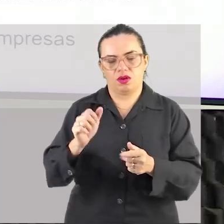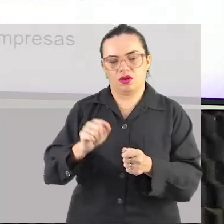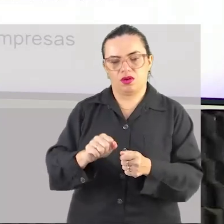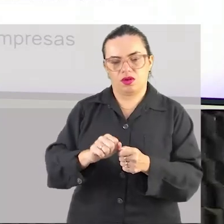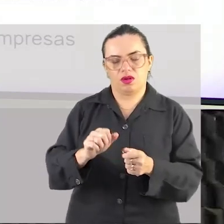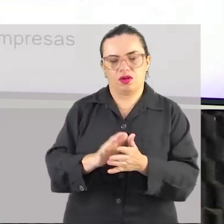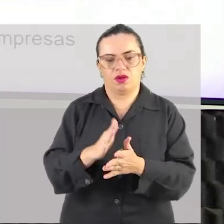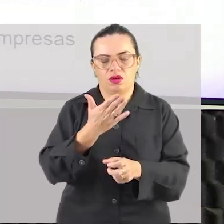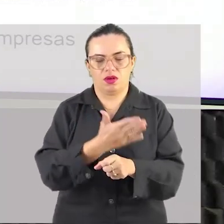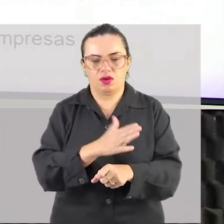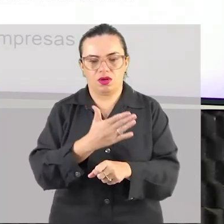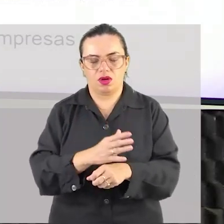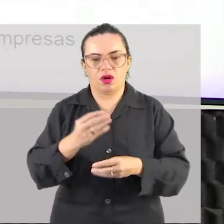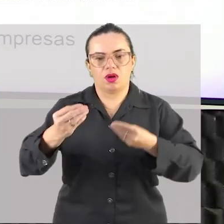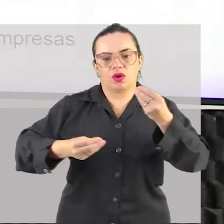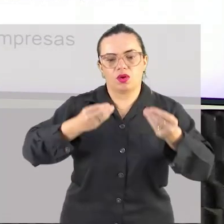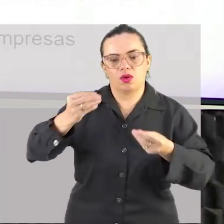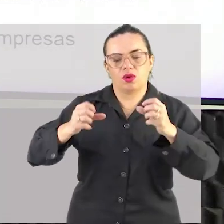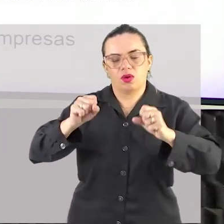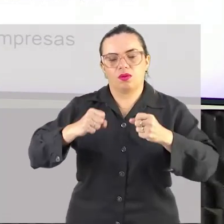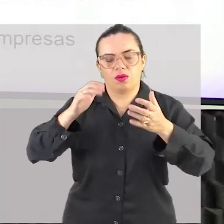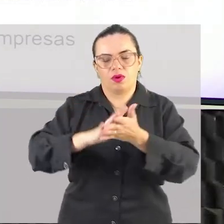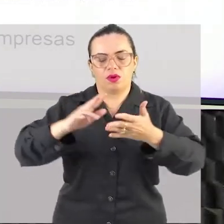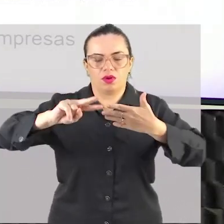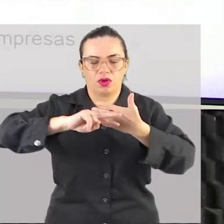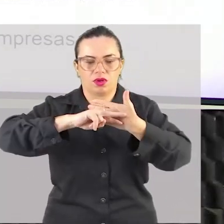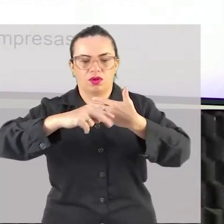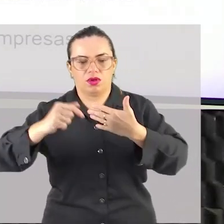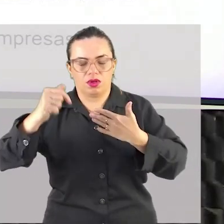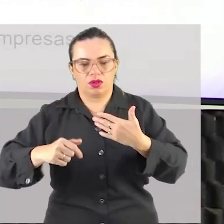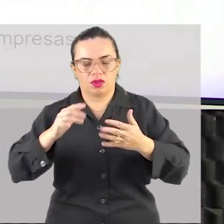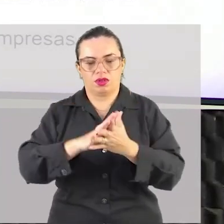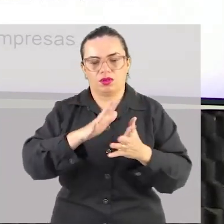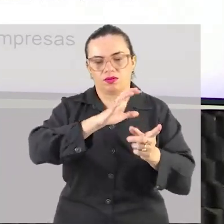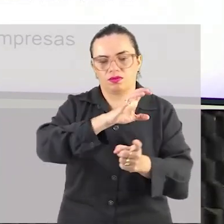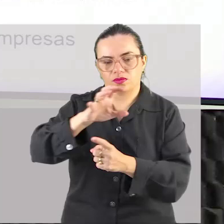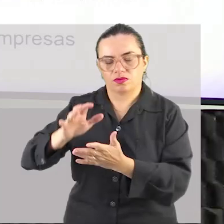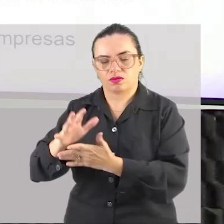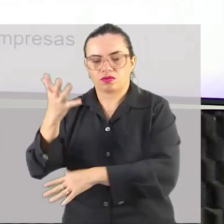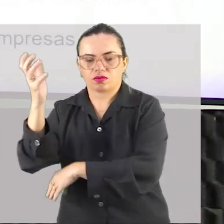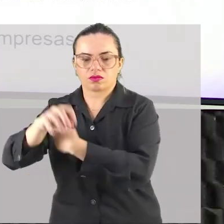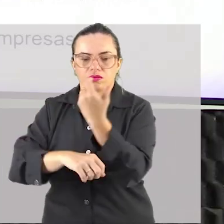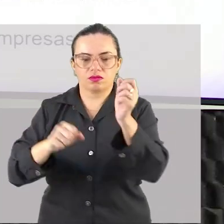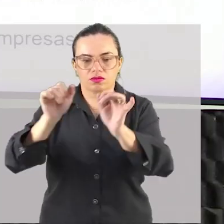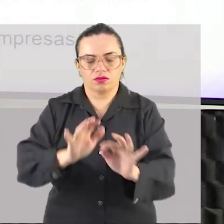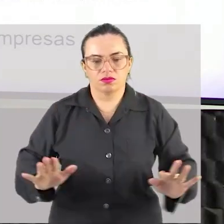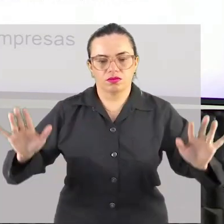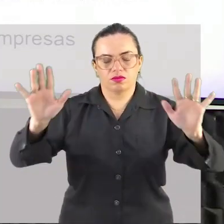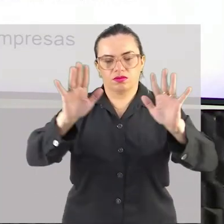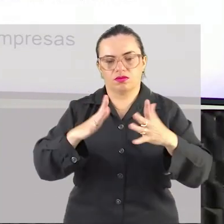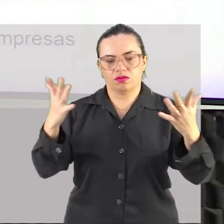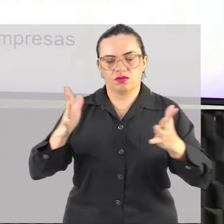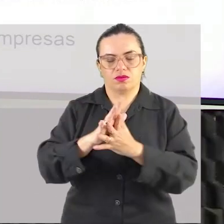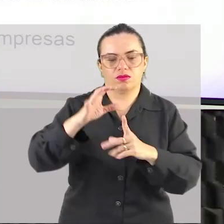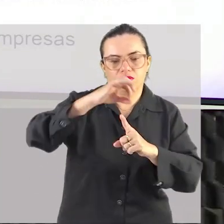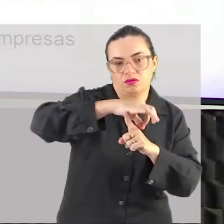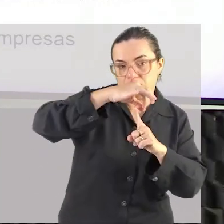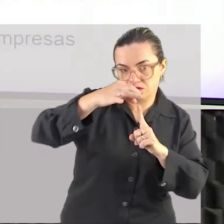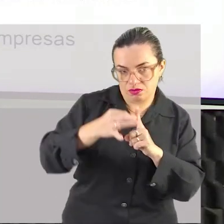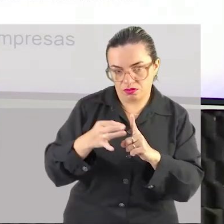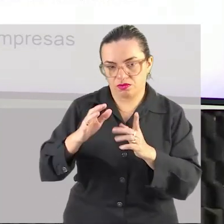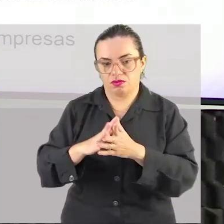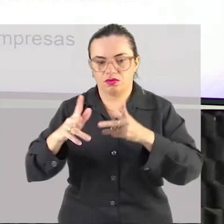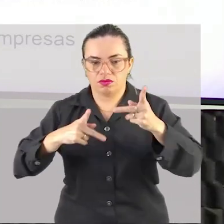agronegócio. O problema é a dimensão do impacto do agronegócio. Quando eu falo, por exemplo, de agronegócio, eu estou falando da soja,